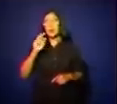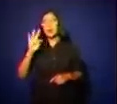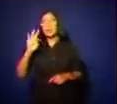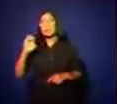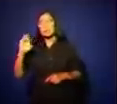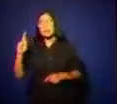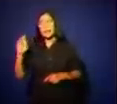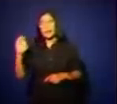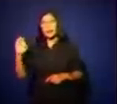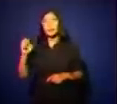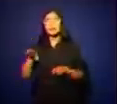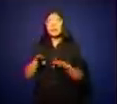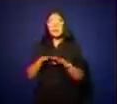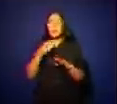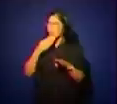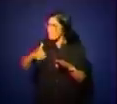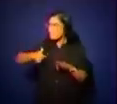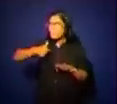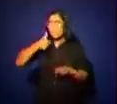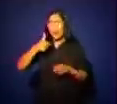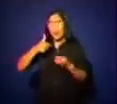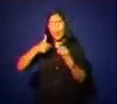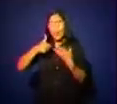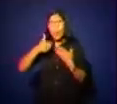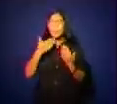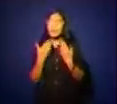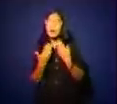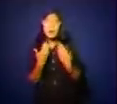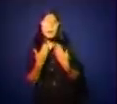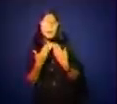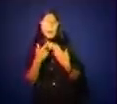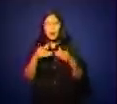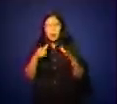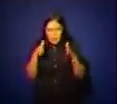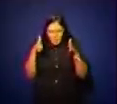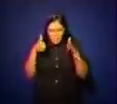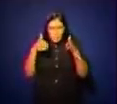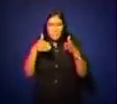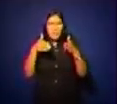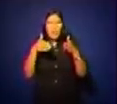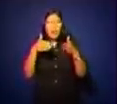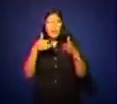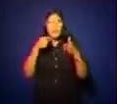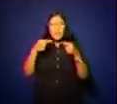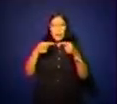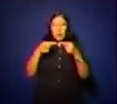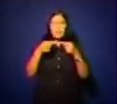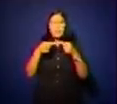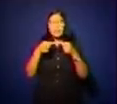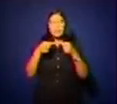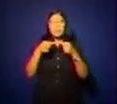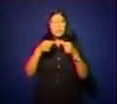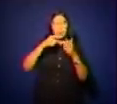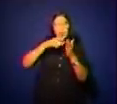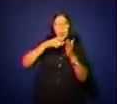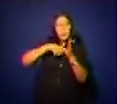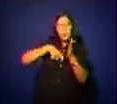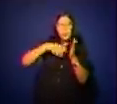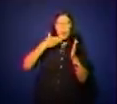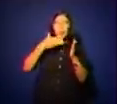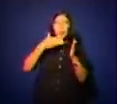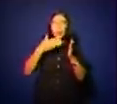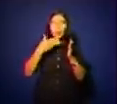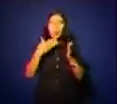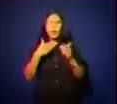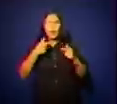e foi muito positivo porque os discursos foram todas na linha diariamente da política fiscal com a